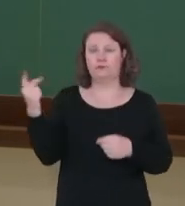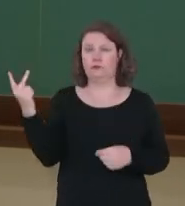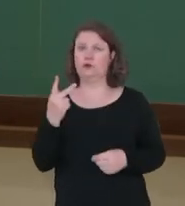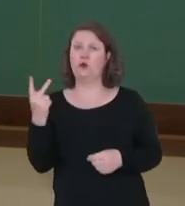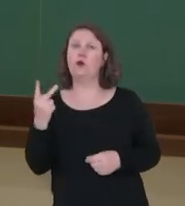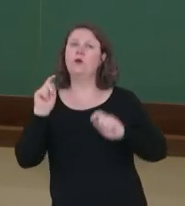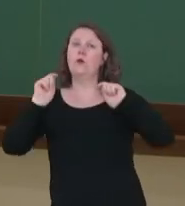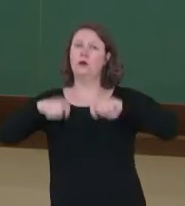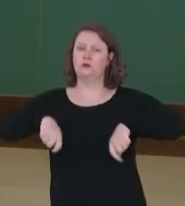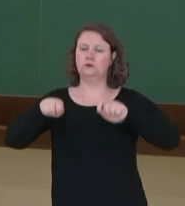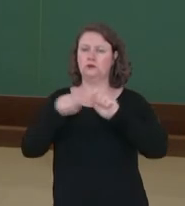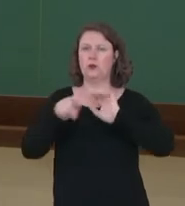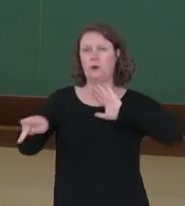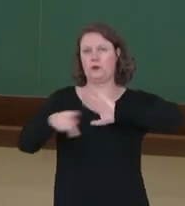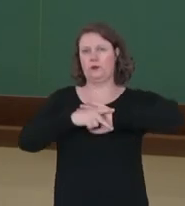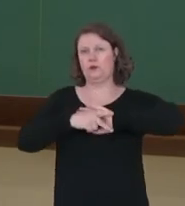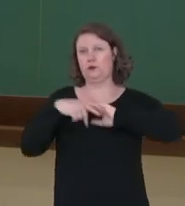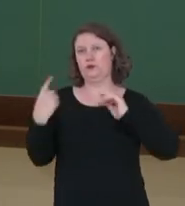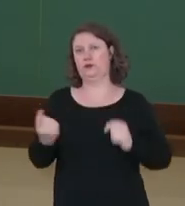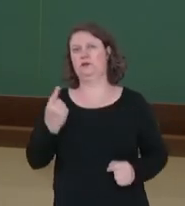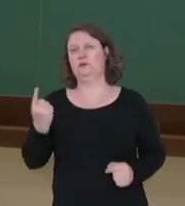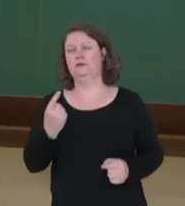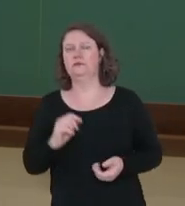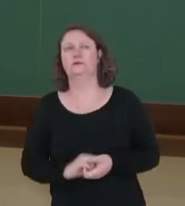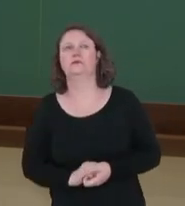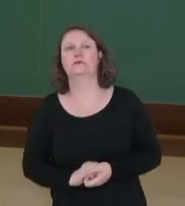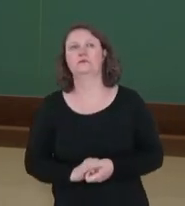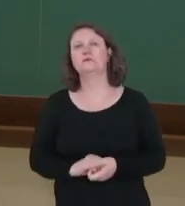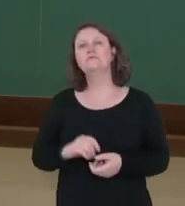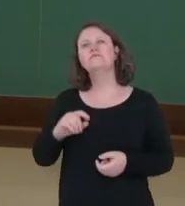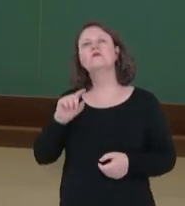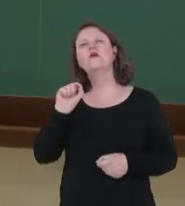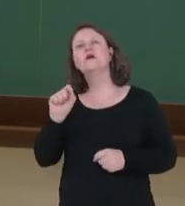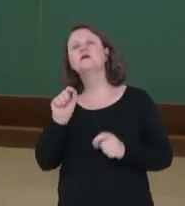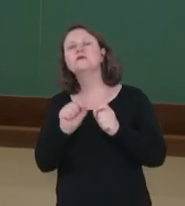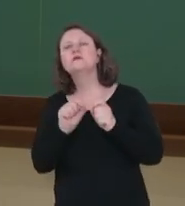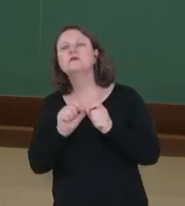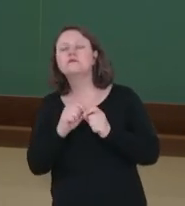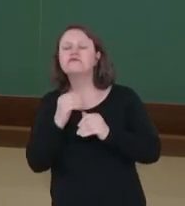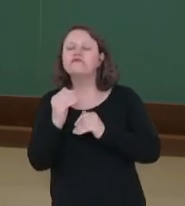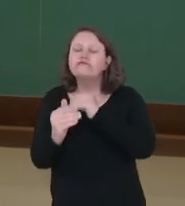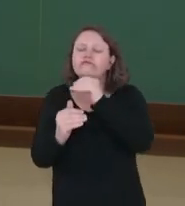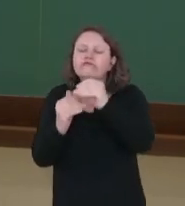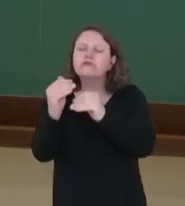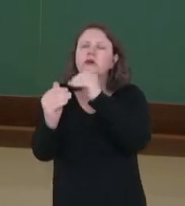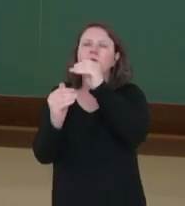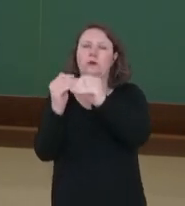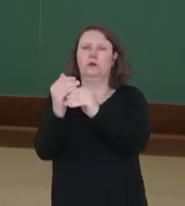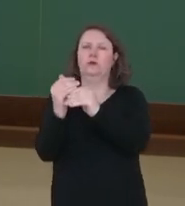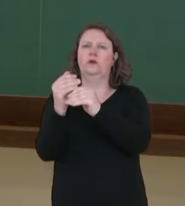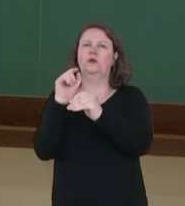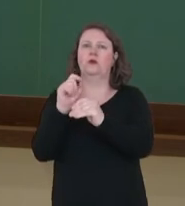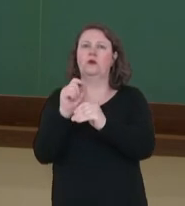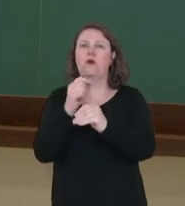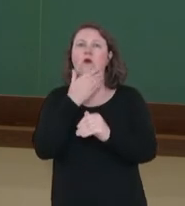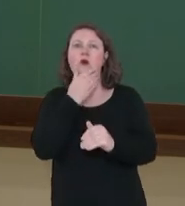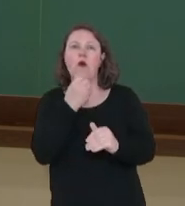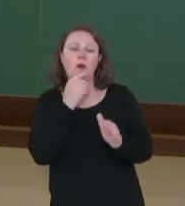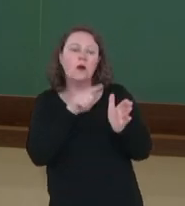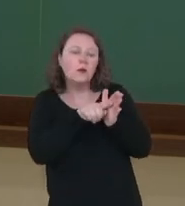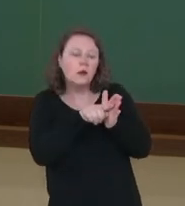autofecundar. Para realizar esse processo de polinização cruzada aonde Mendel